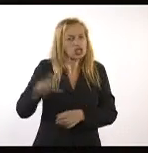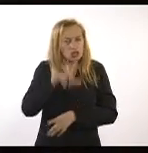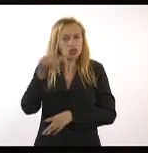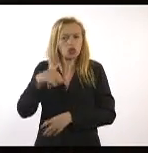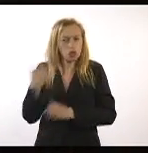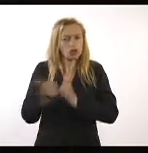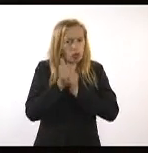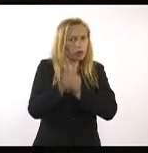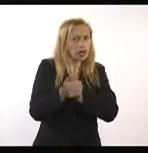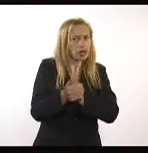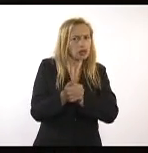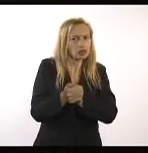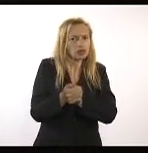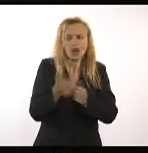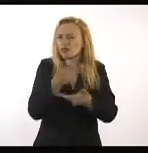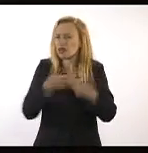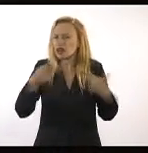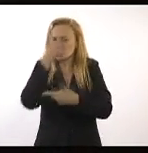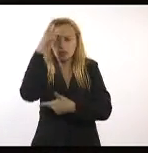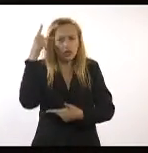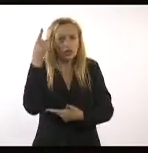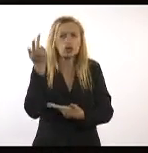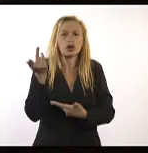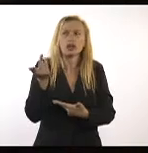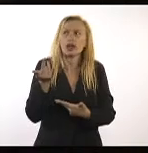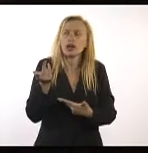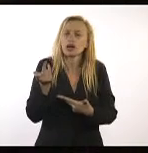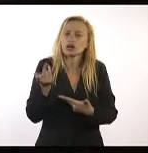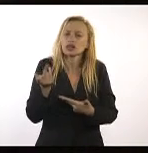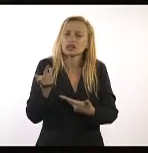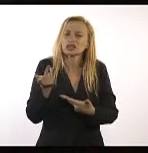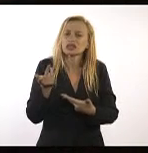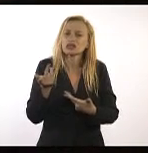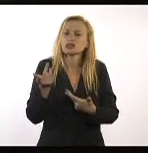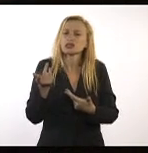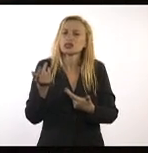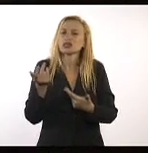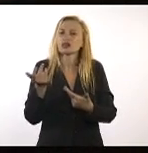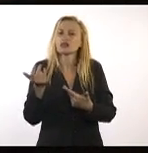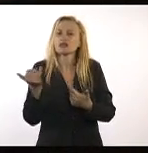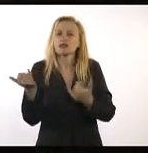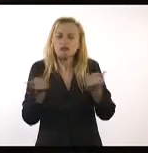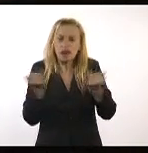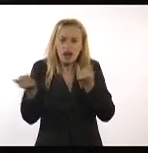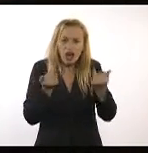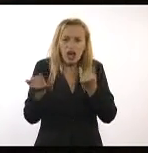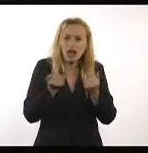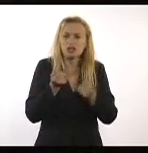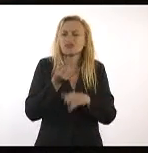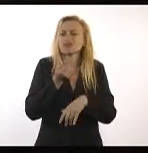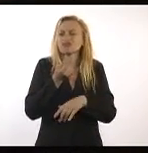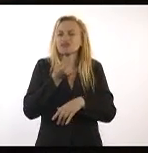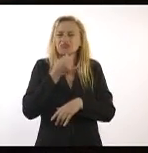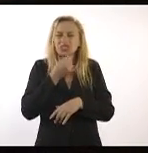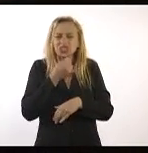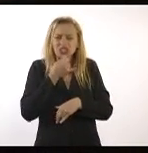acompanhamos diversas pessoas manifestaram é tristeza